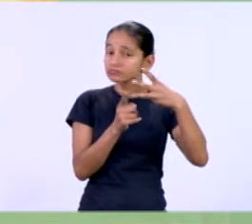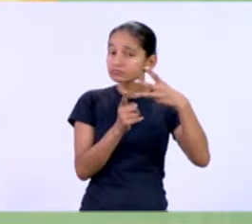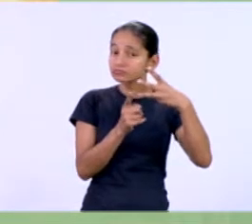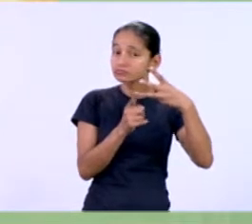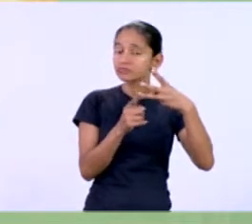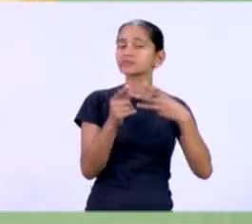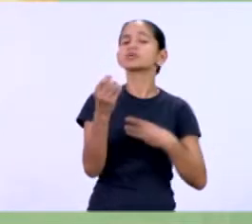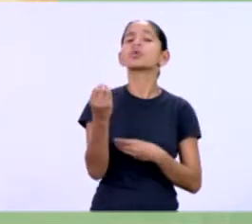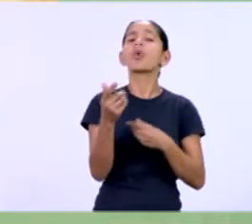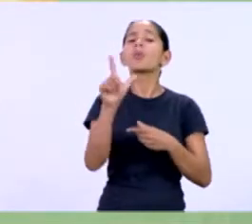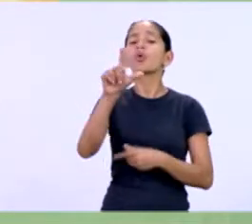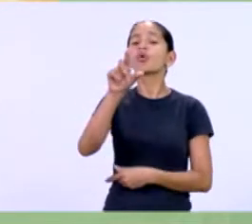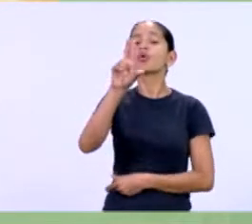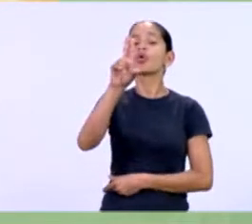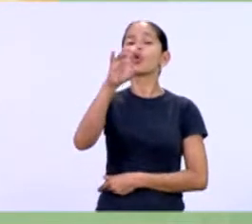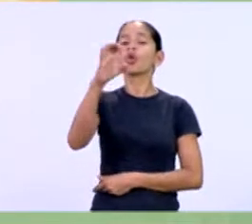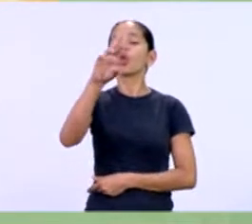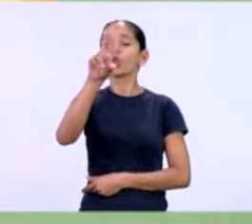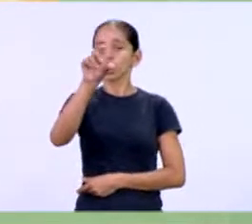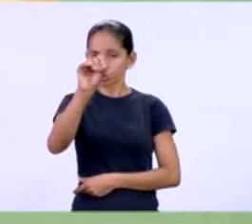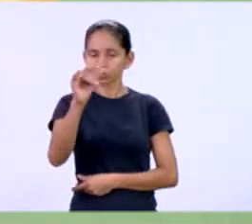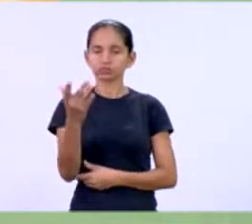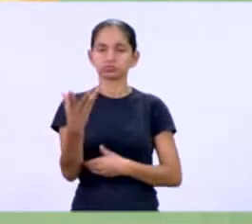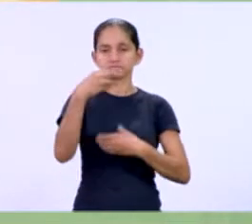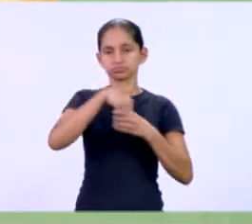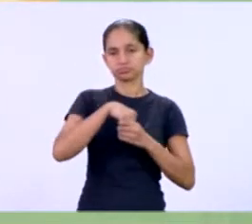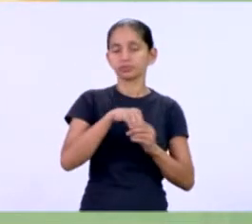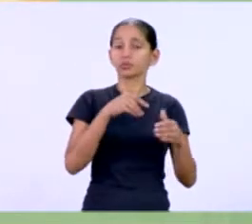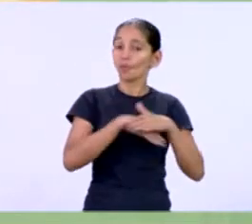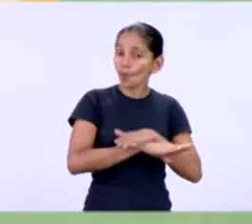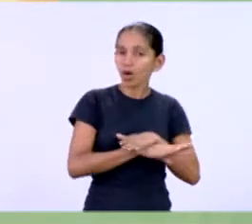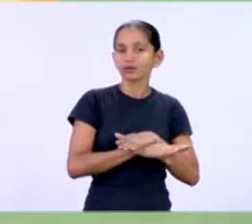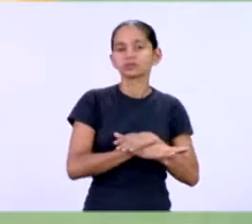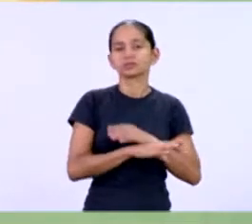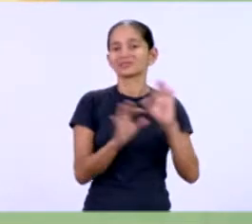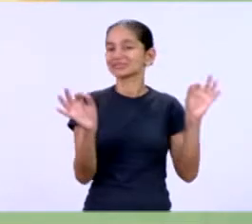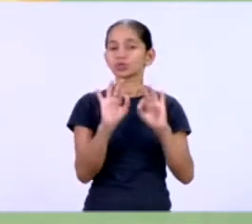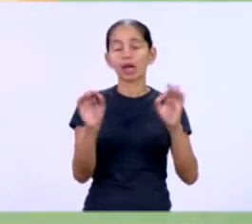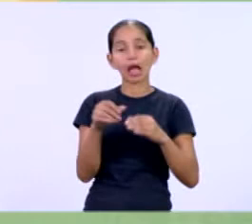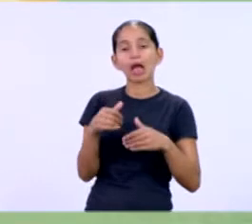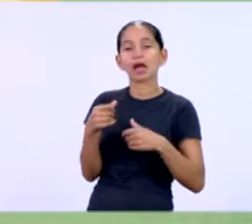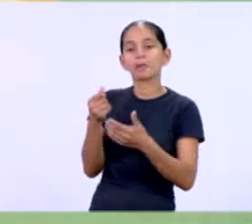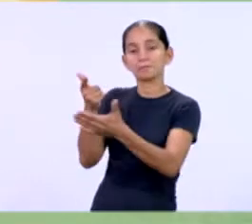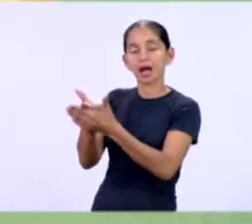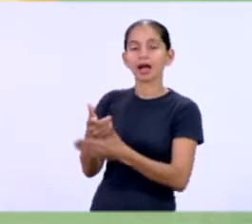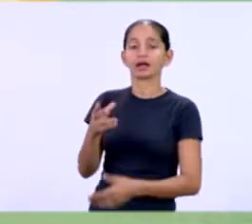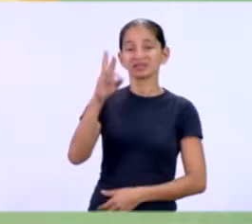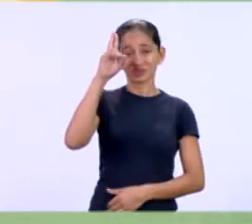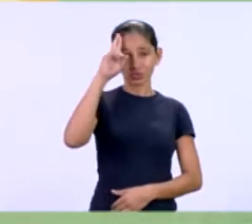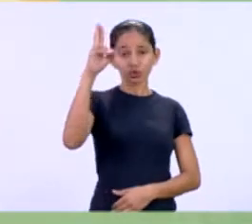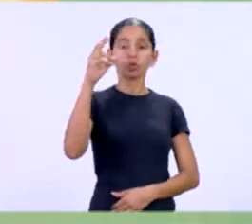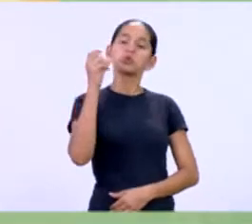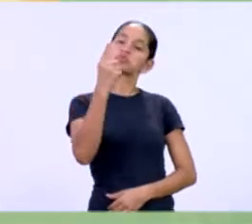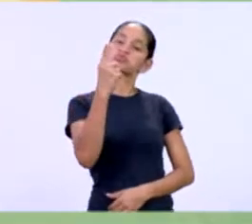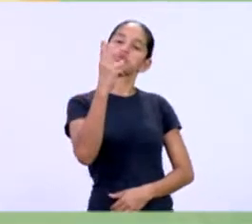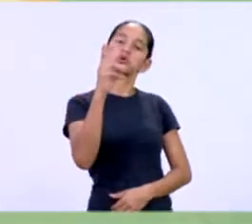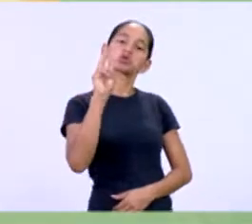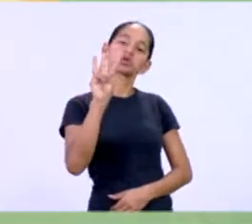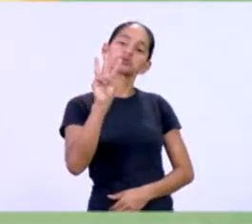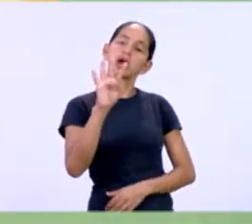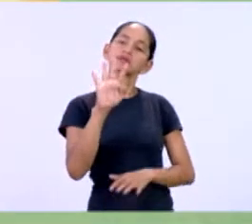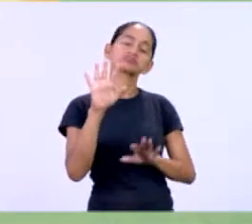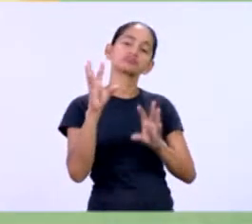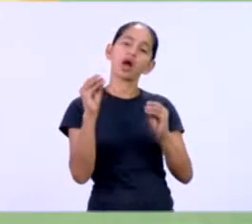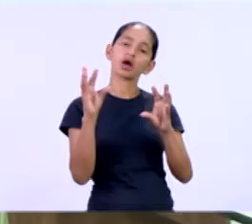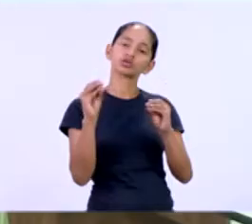retenção de lucros, né? Às vezes, como já foi dito aqui esse exemplo, o empresário, ele está com o negócio, começando